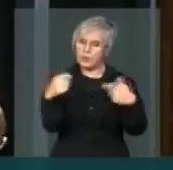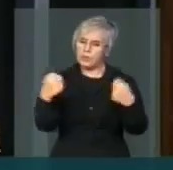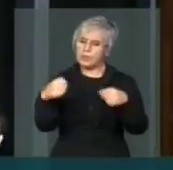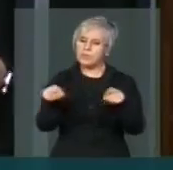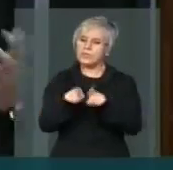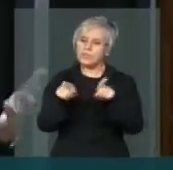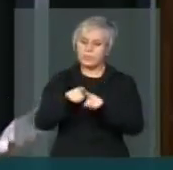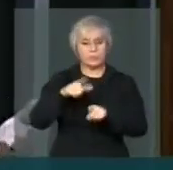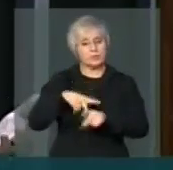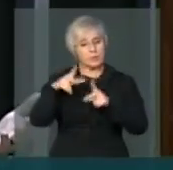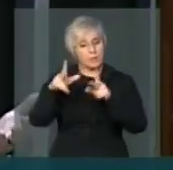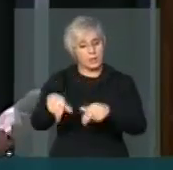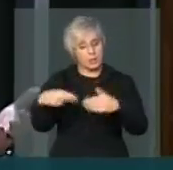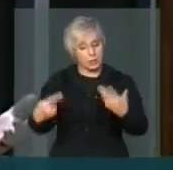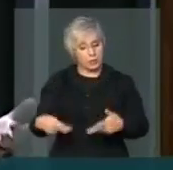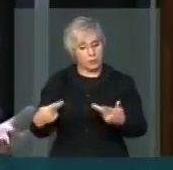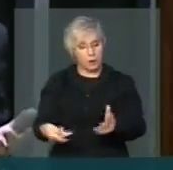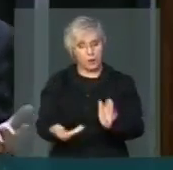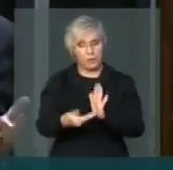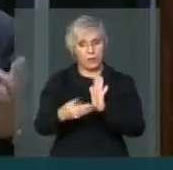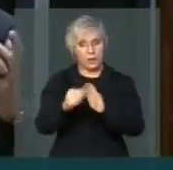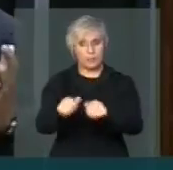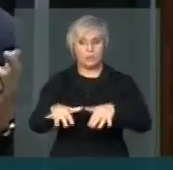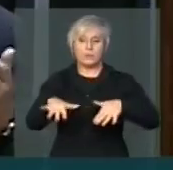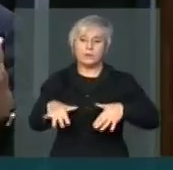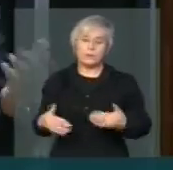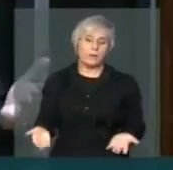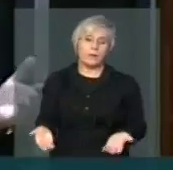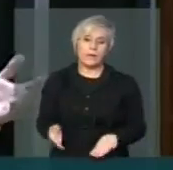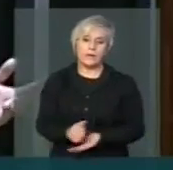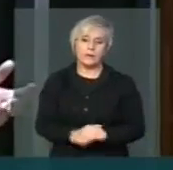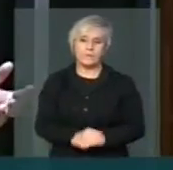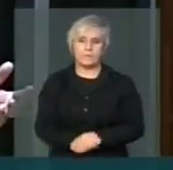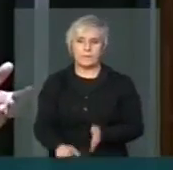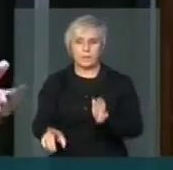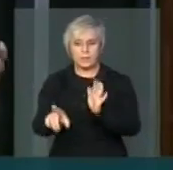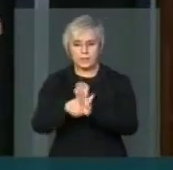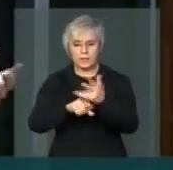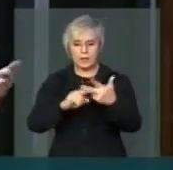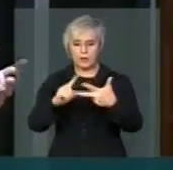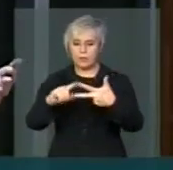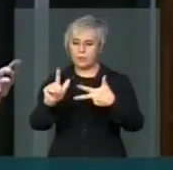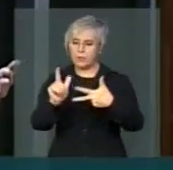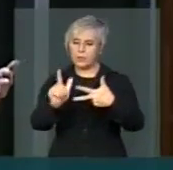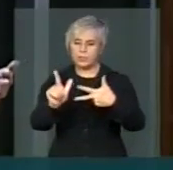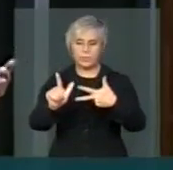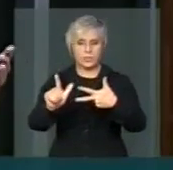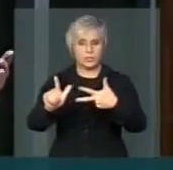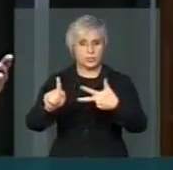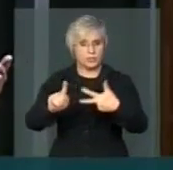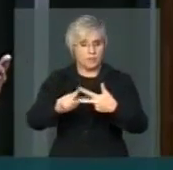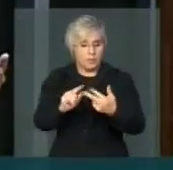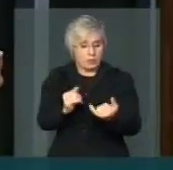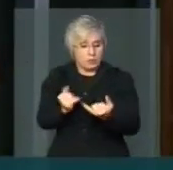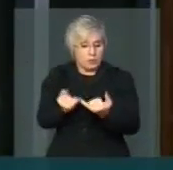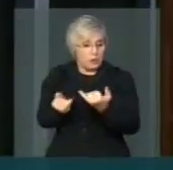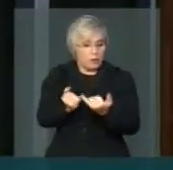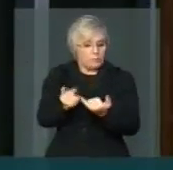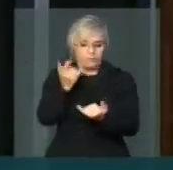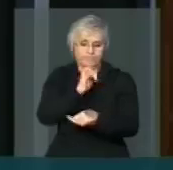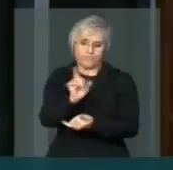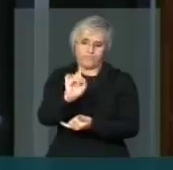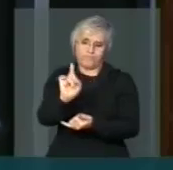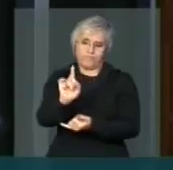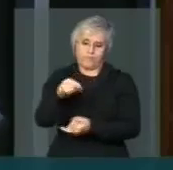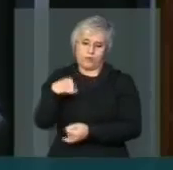valer também, no mínimo com ponderação, para o Legislativo. Mas parece que não é isso que acontece.